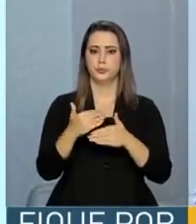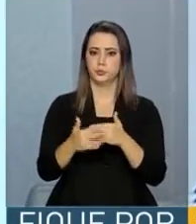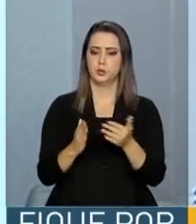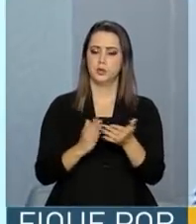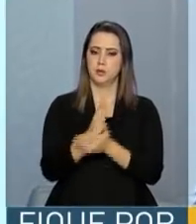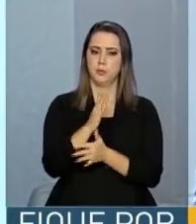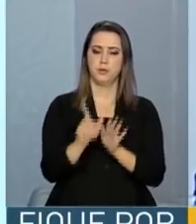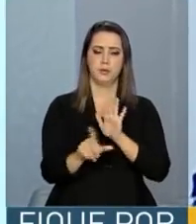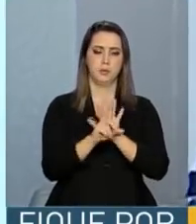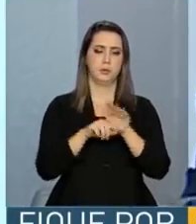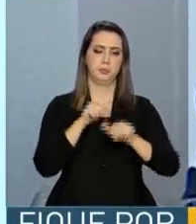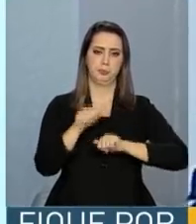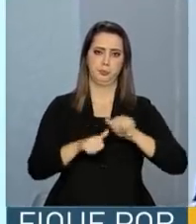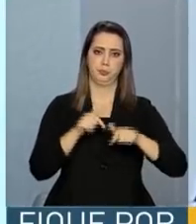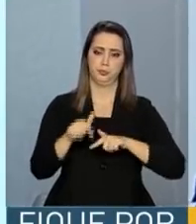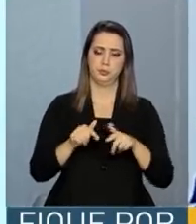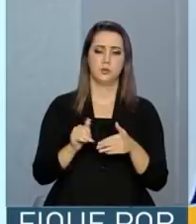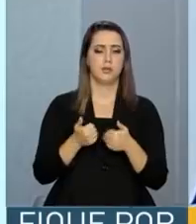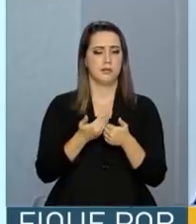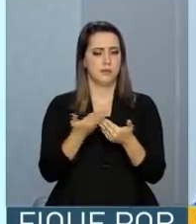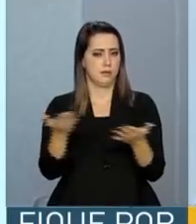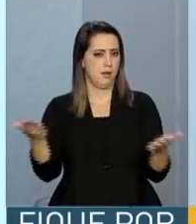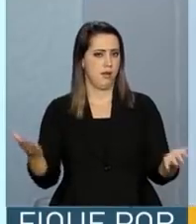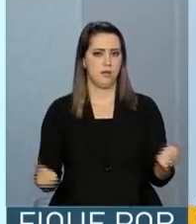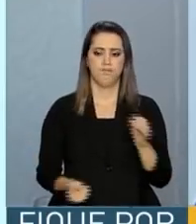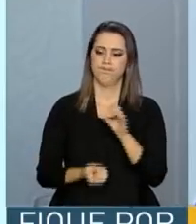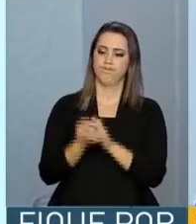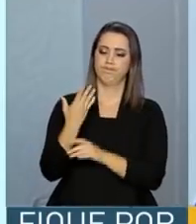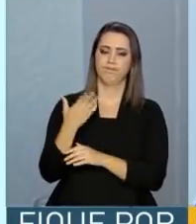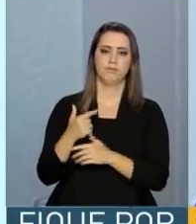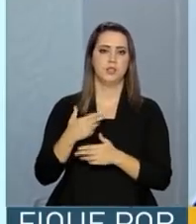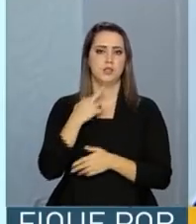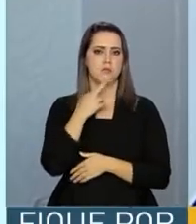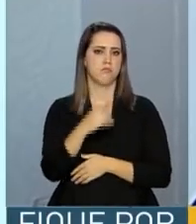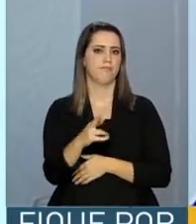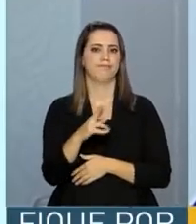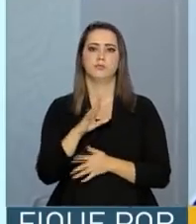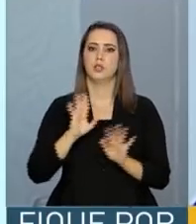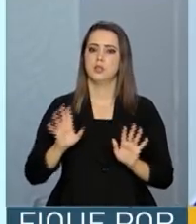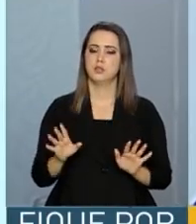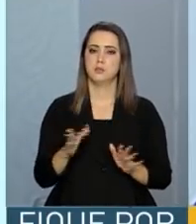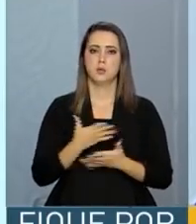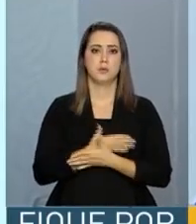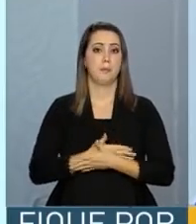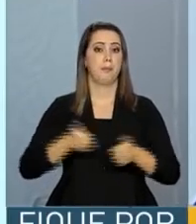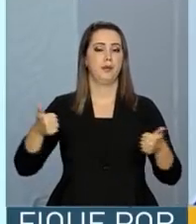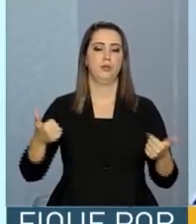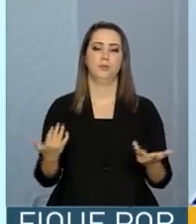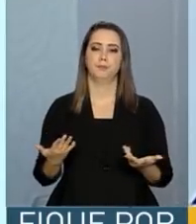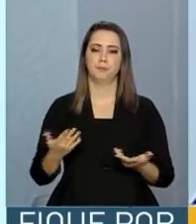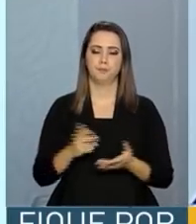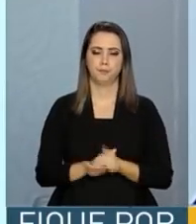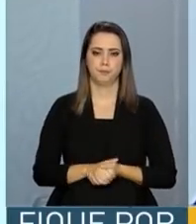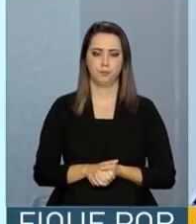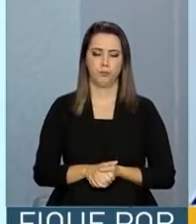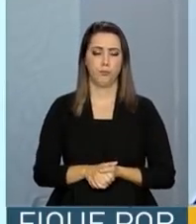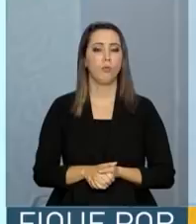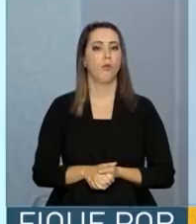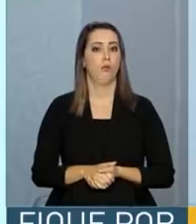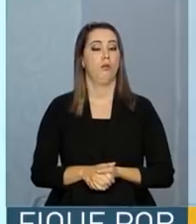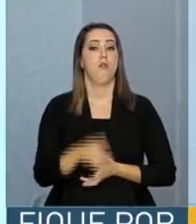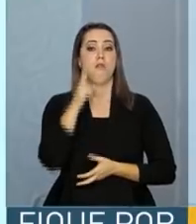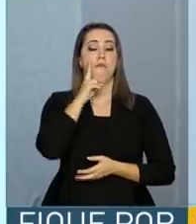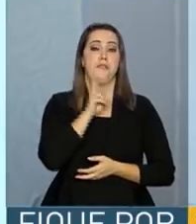a reforma trabalhista que sair produzindo os melhores os melhores efeitos não é e veja que